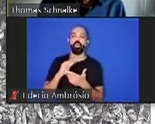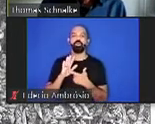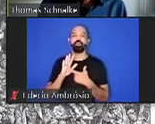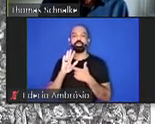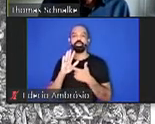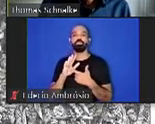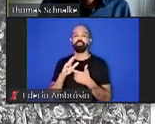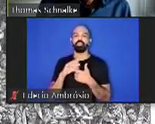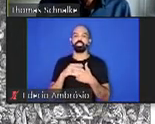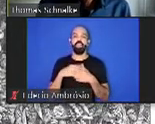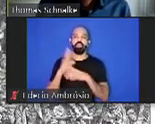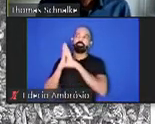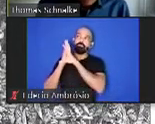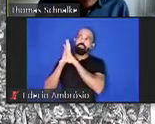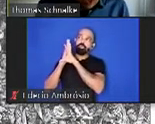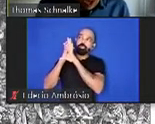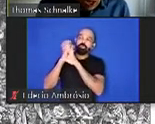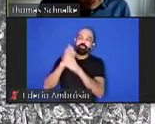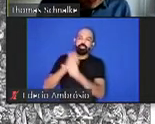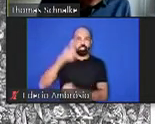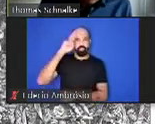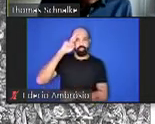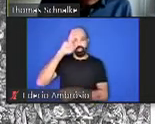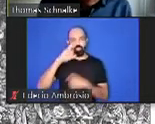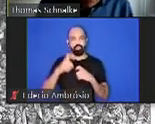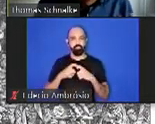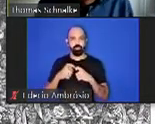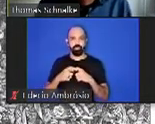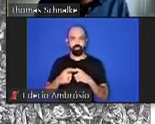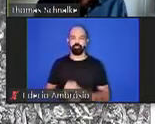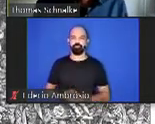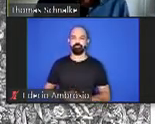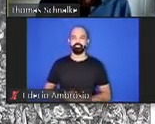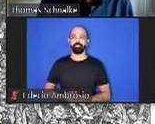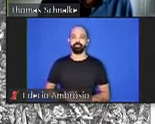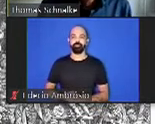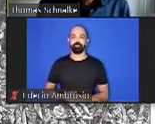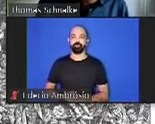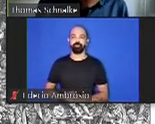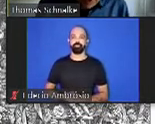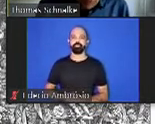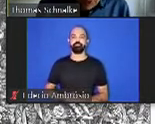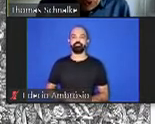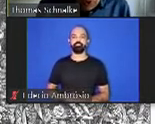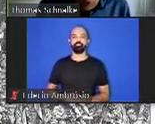prometi para vocês, a história da medicina. Se nós